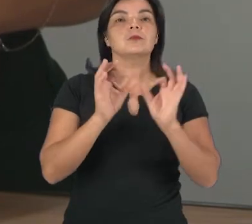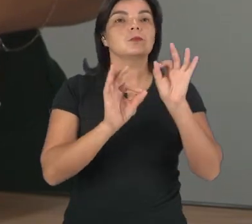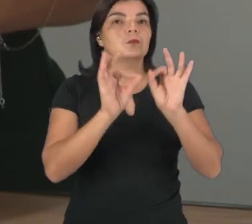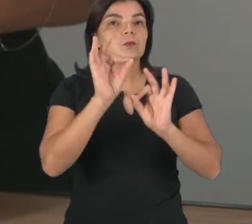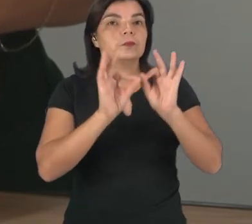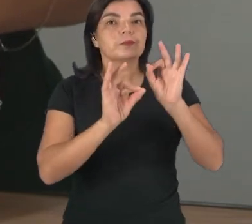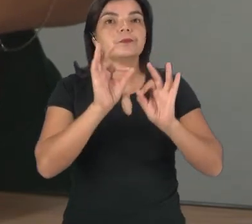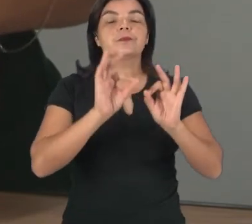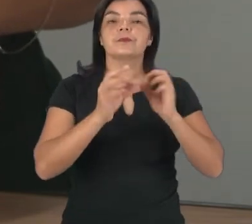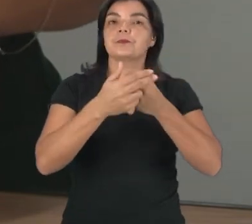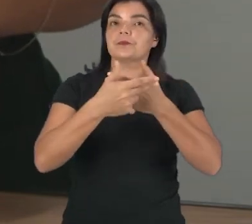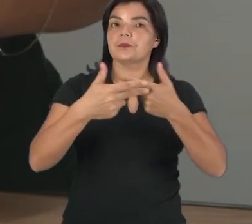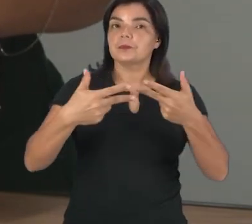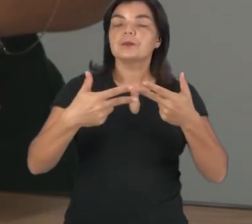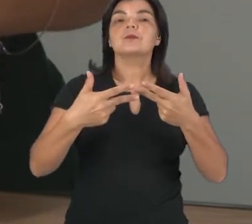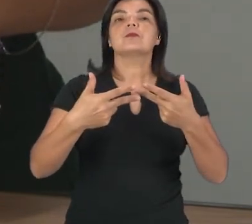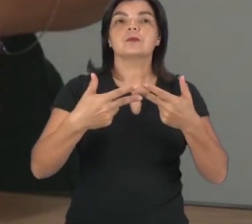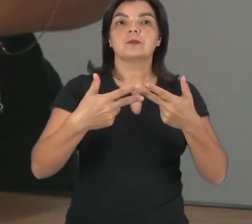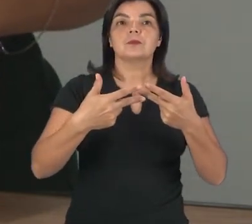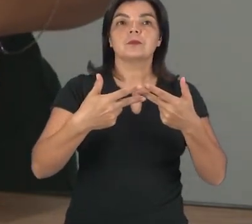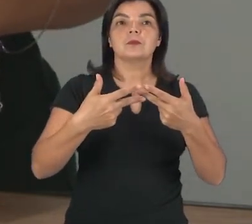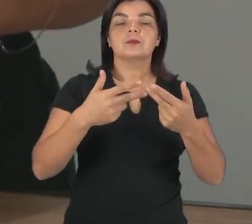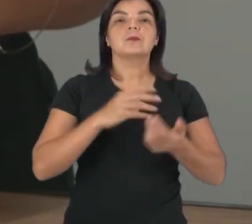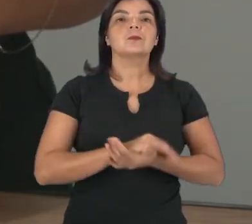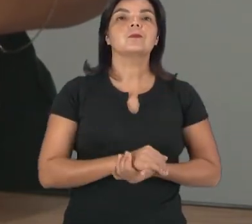montar um equipamento